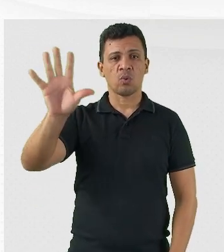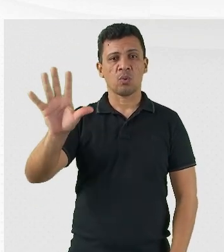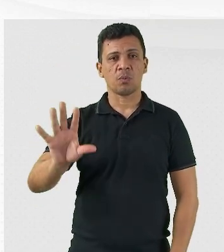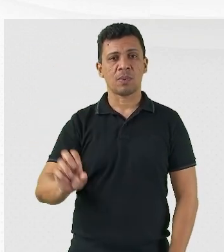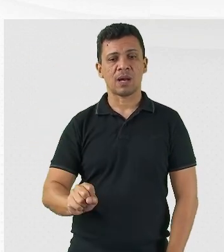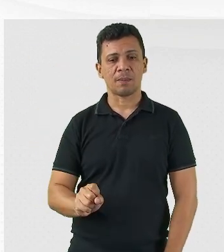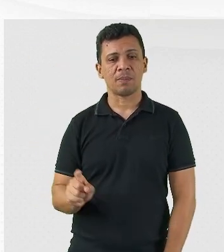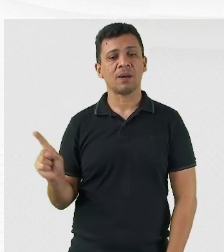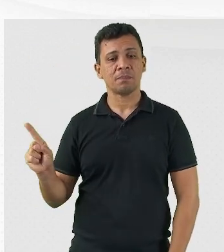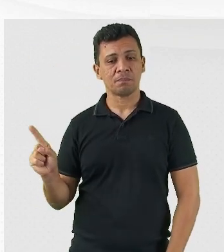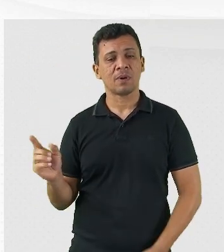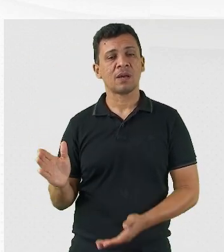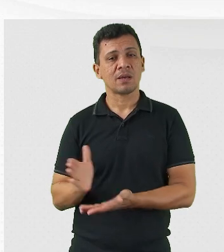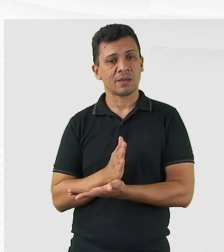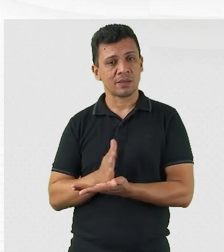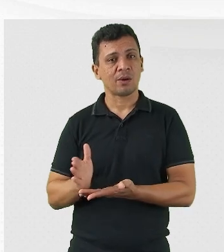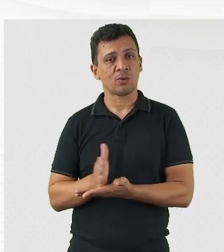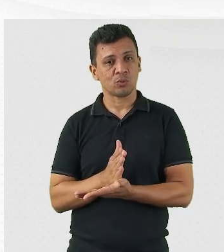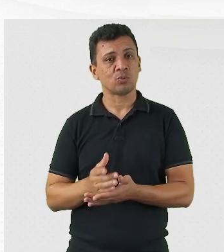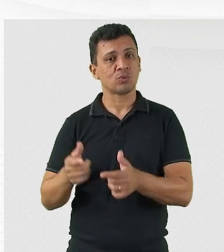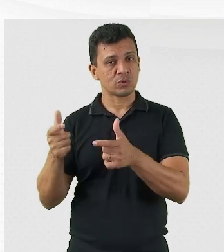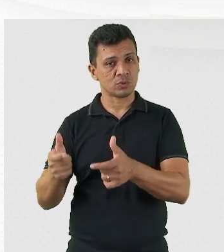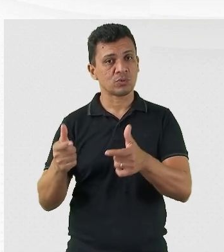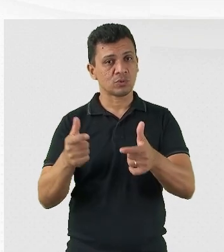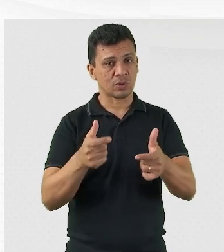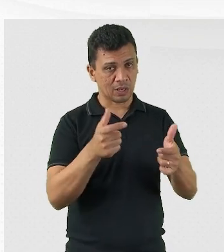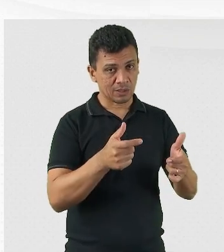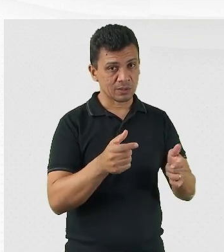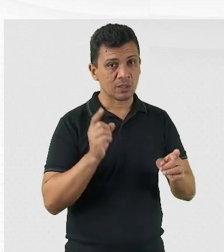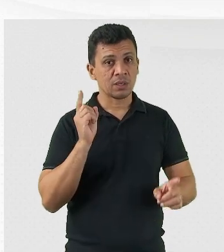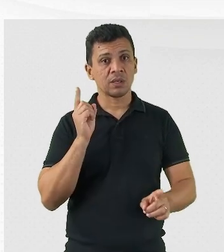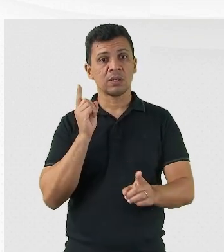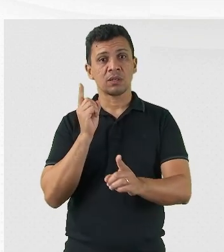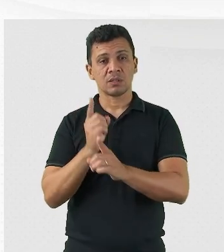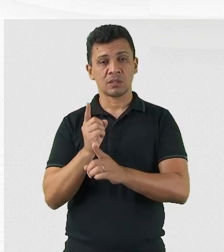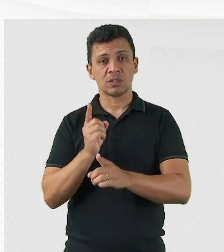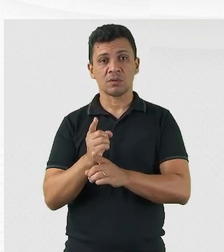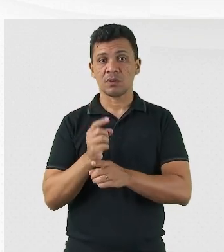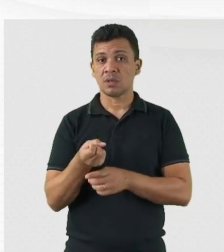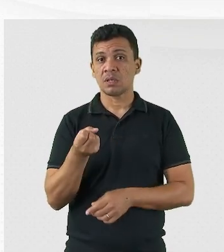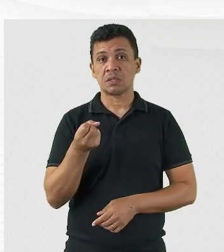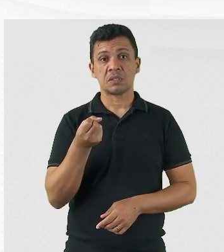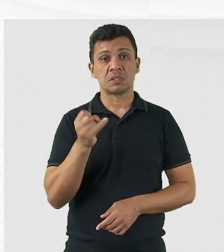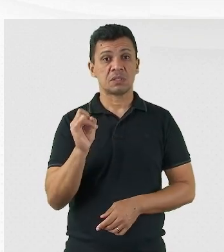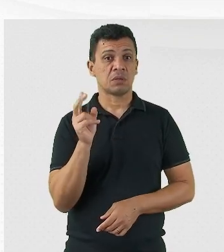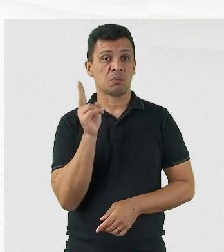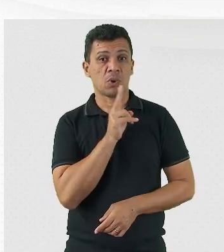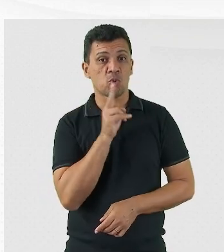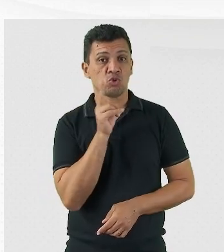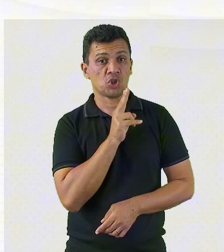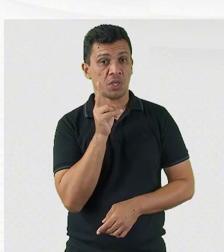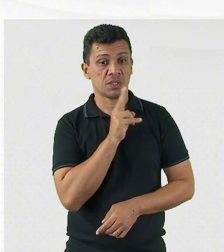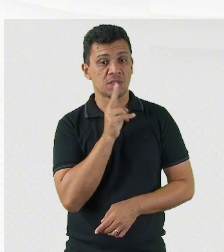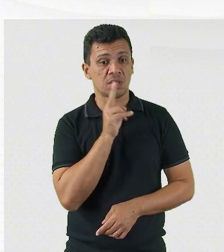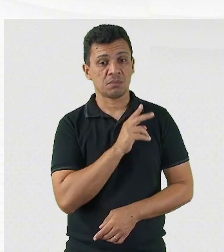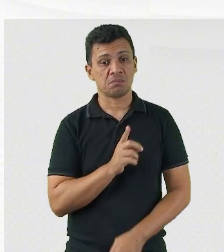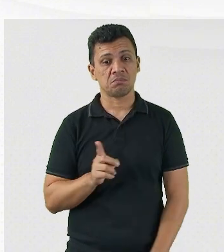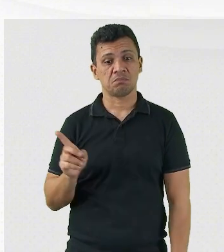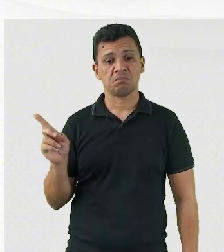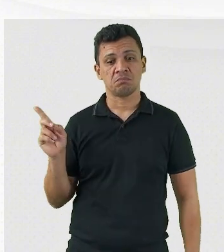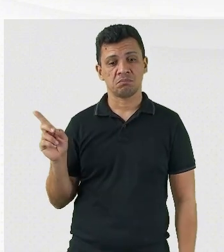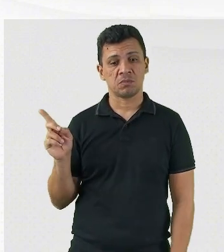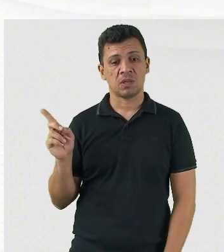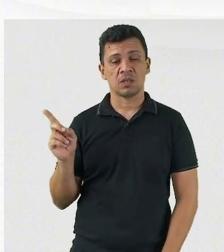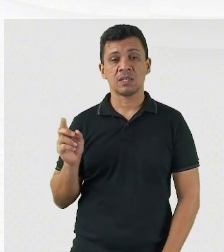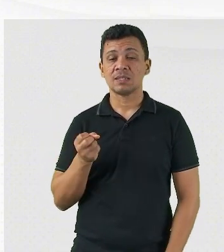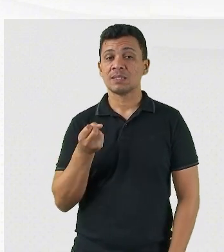alguns locais você identifica isso, para, por exemplo, um caso de uma emergência. Aqui nós temos in case of fire, que